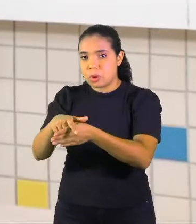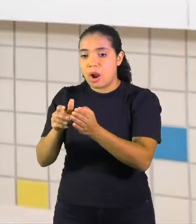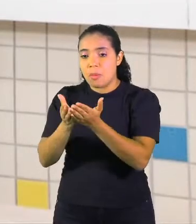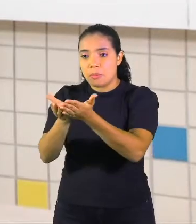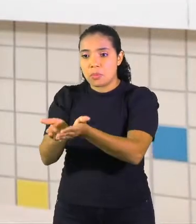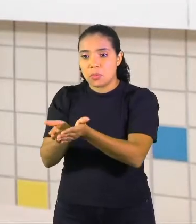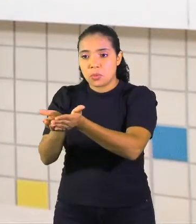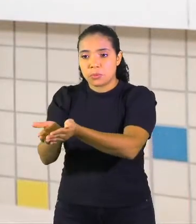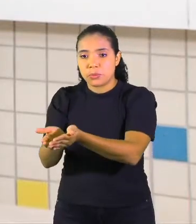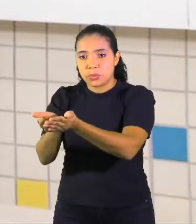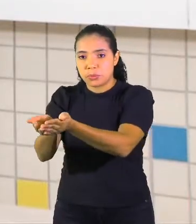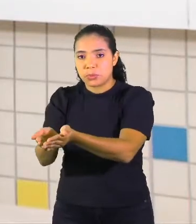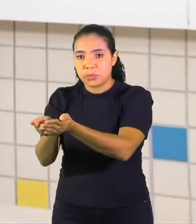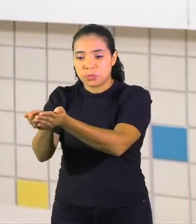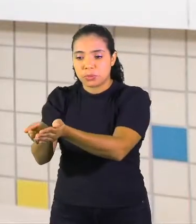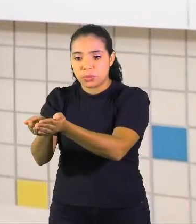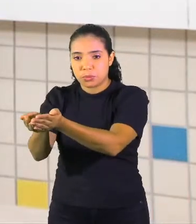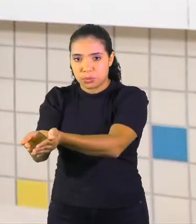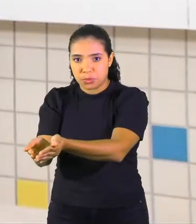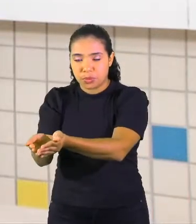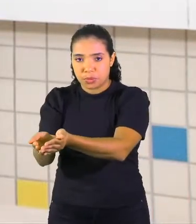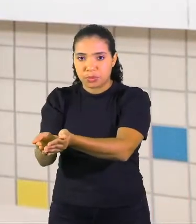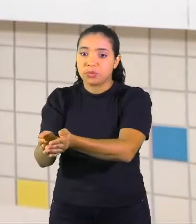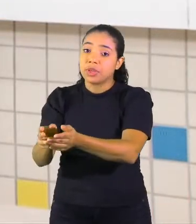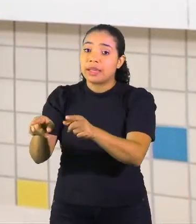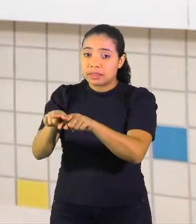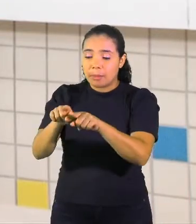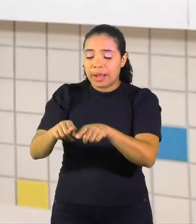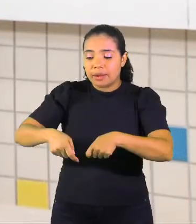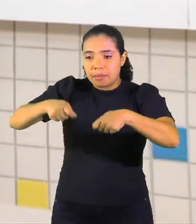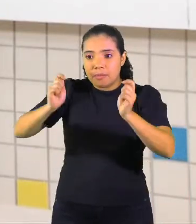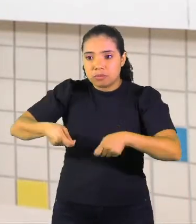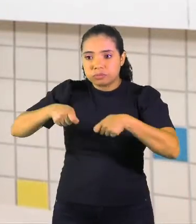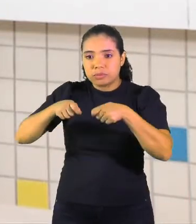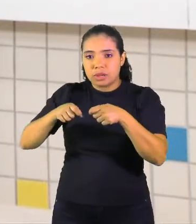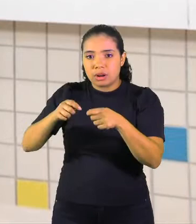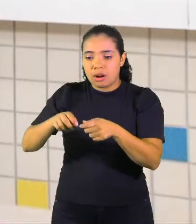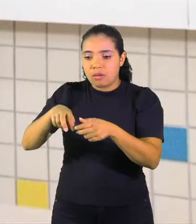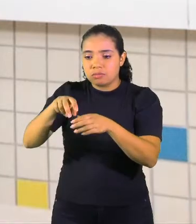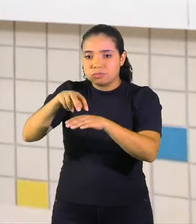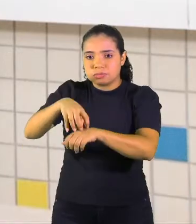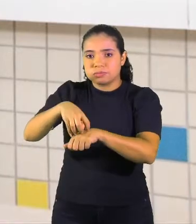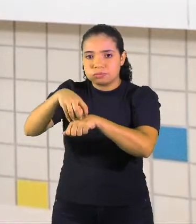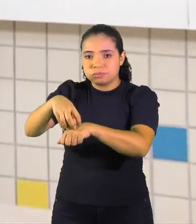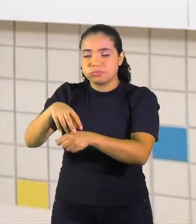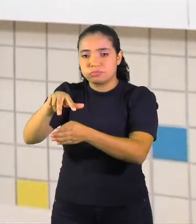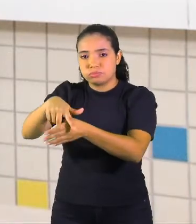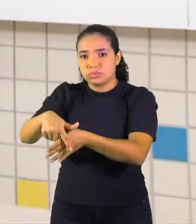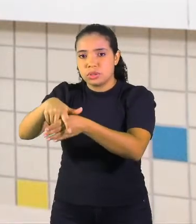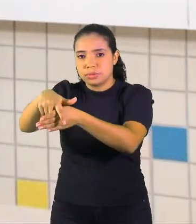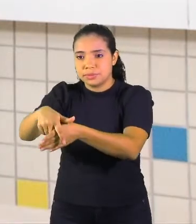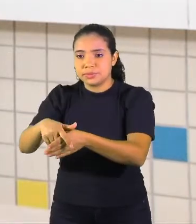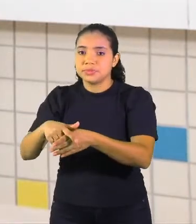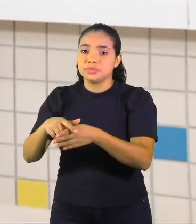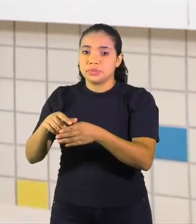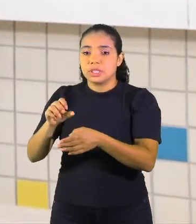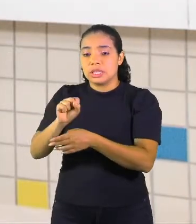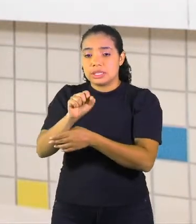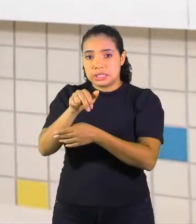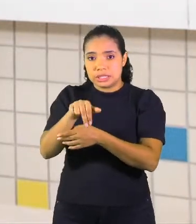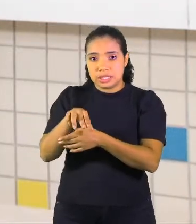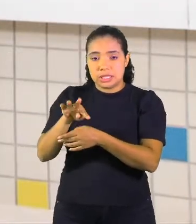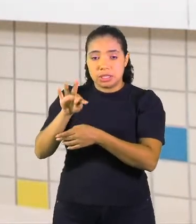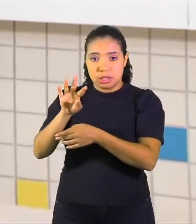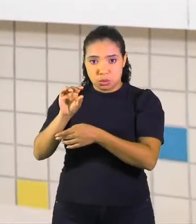em pequenas carruagens. E do Porto de Santos ele era embarcado em